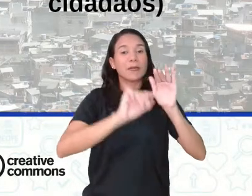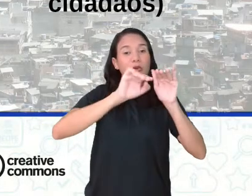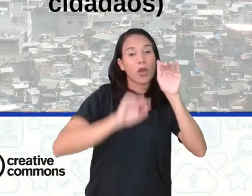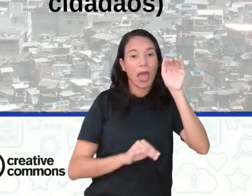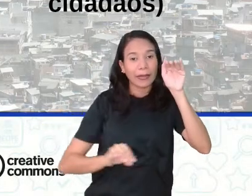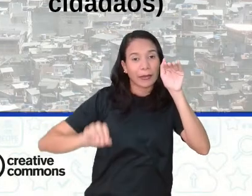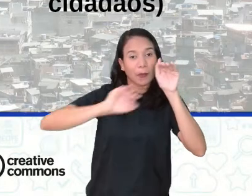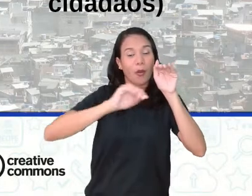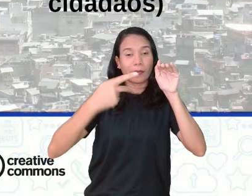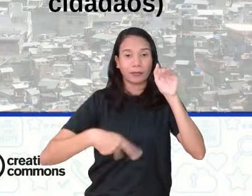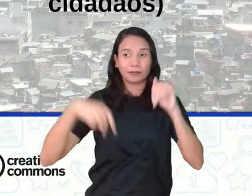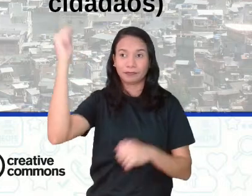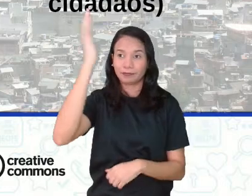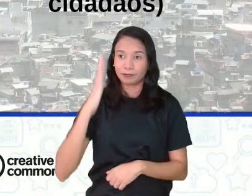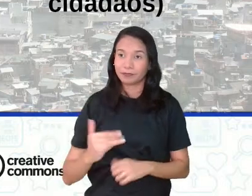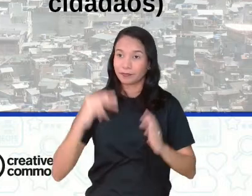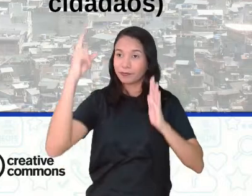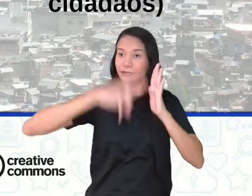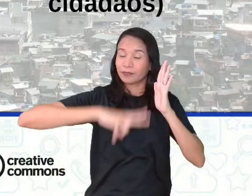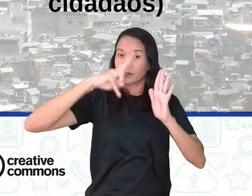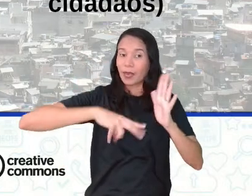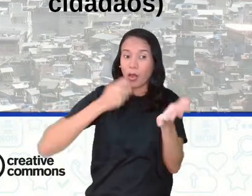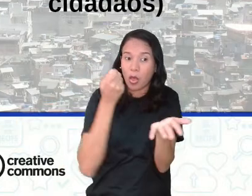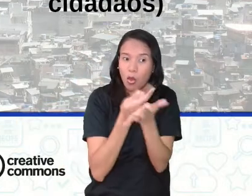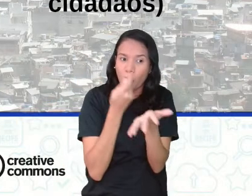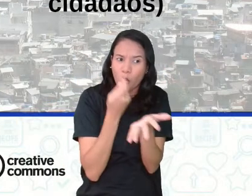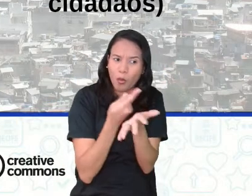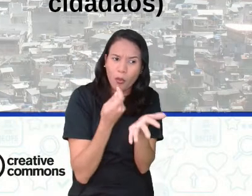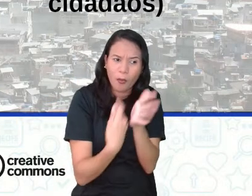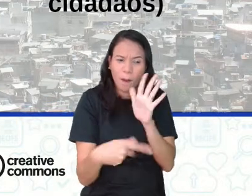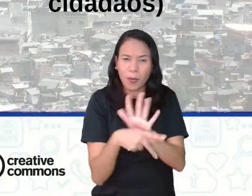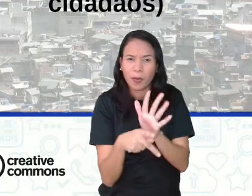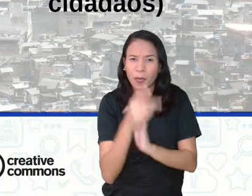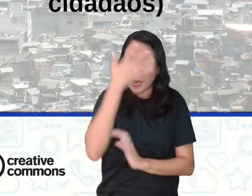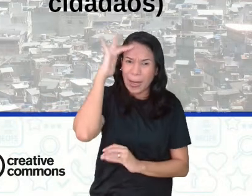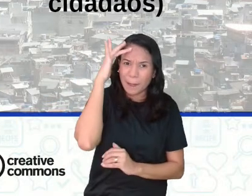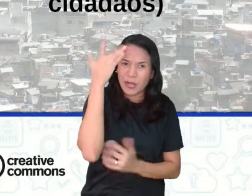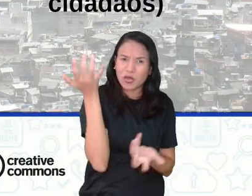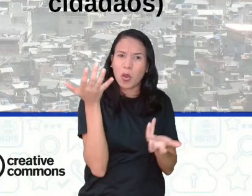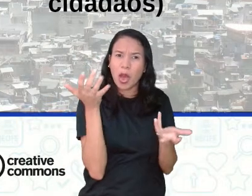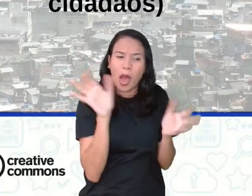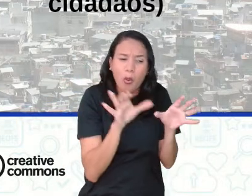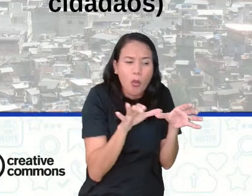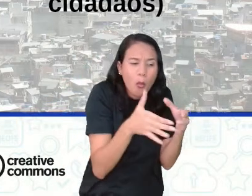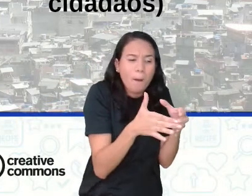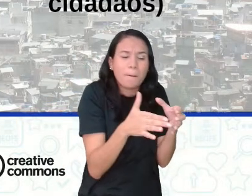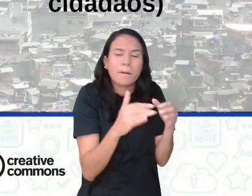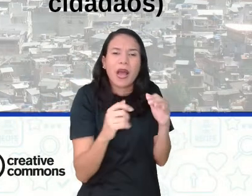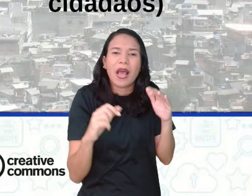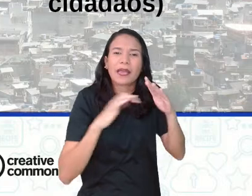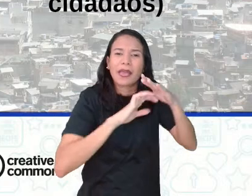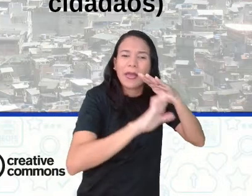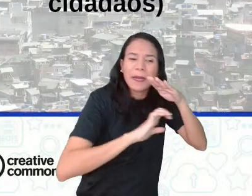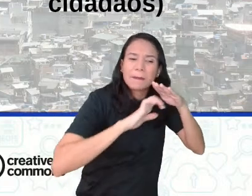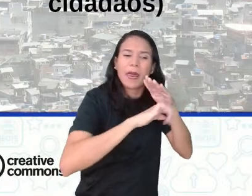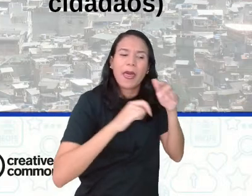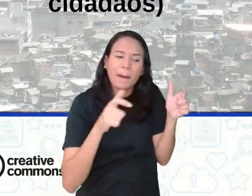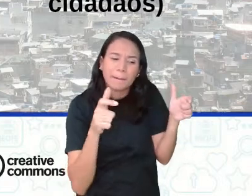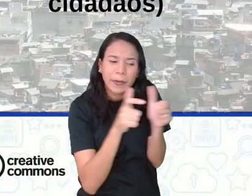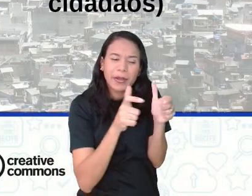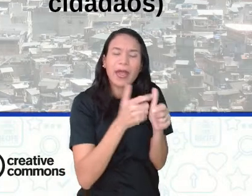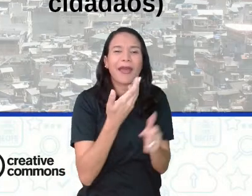no Brasil. Vamos lá comprar naquele pequeno produtor, rapaz, aquele teu amigo lá,